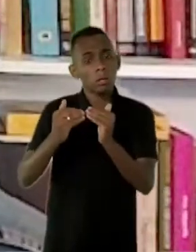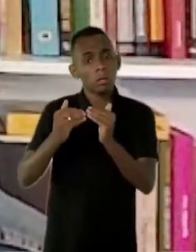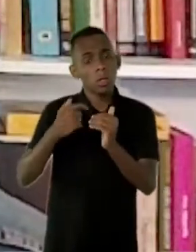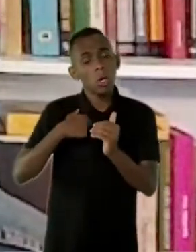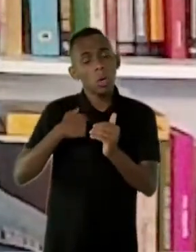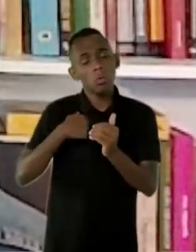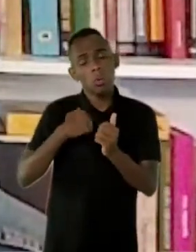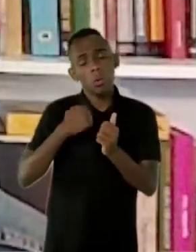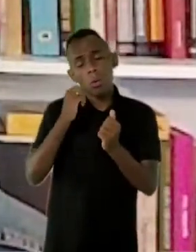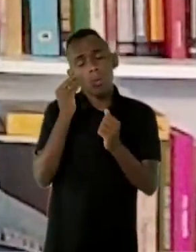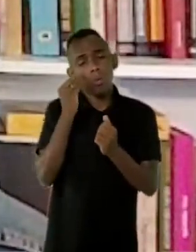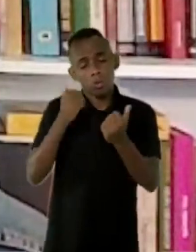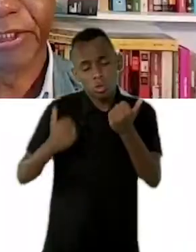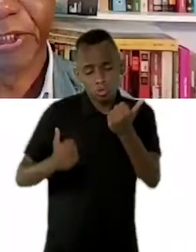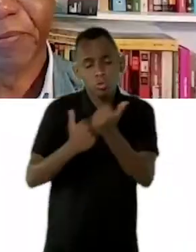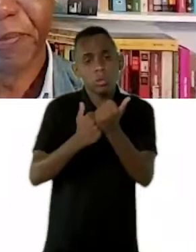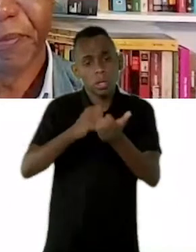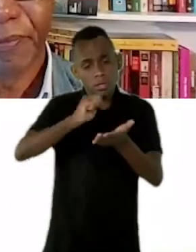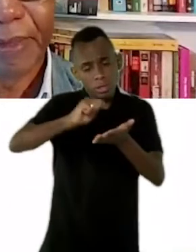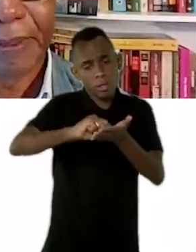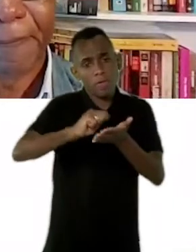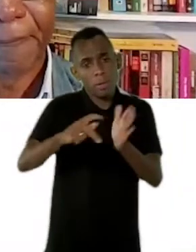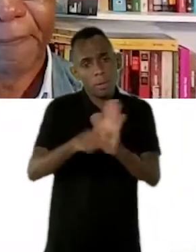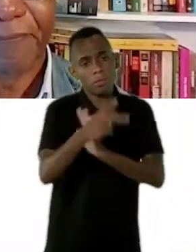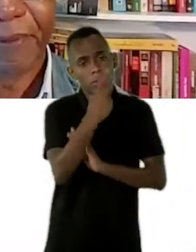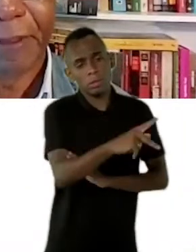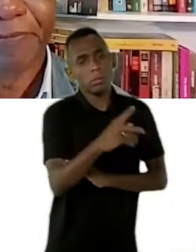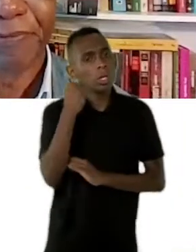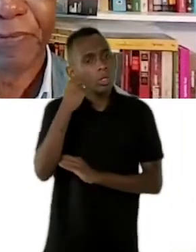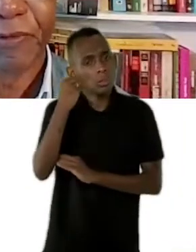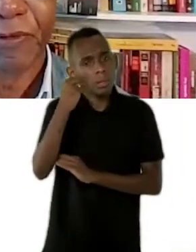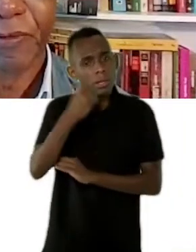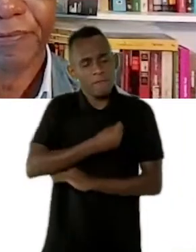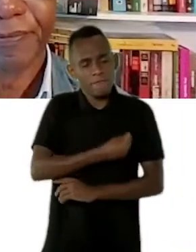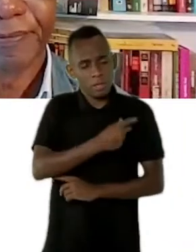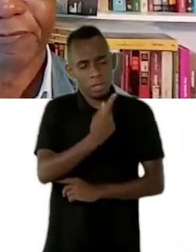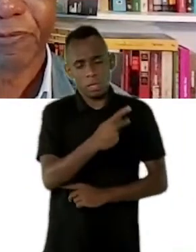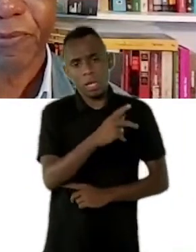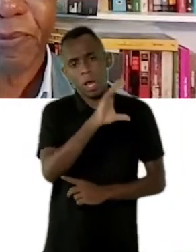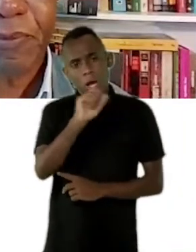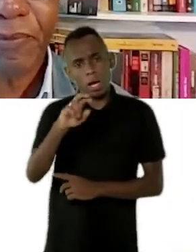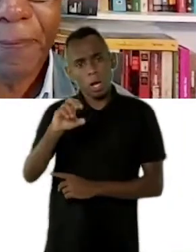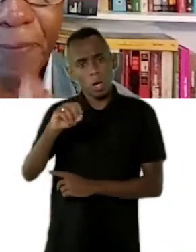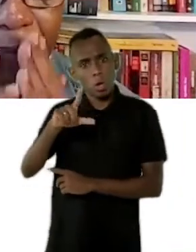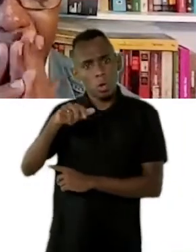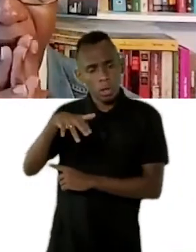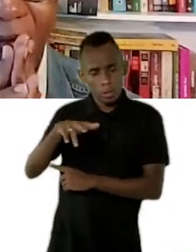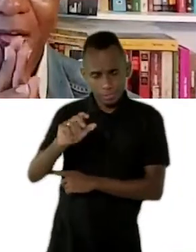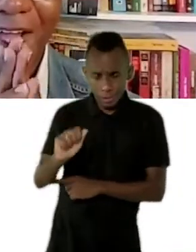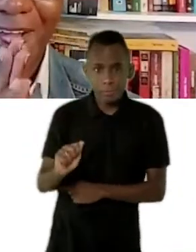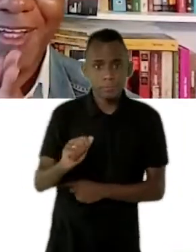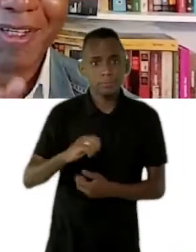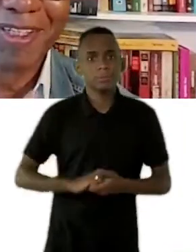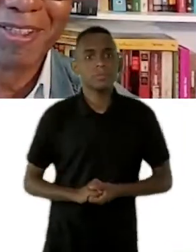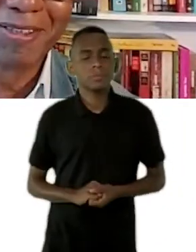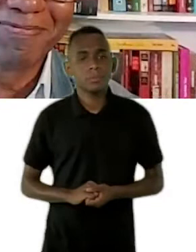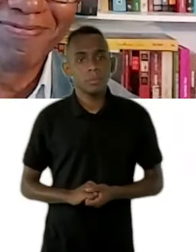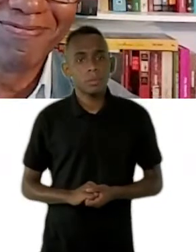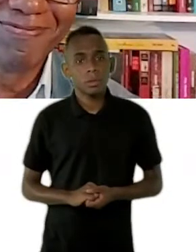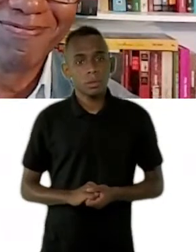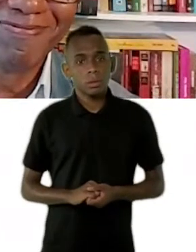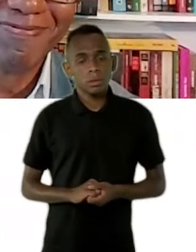Então, acho que foi um passo importante. Bem, a conversa está meio anárquica, mas vamos assim, que eu acho que vai bem.